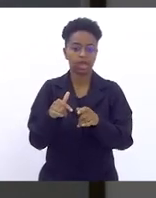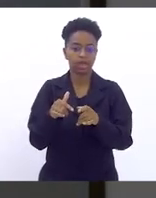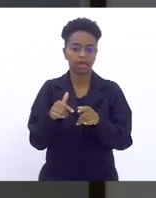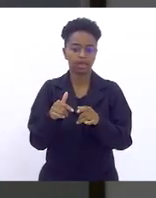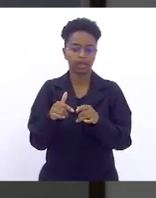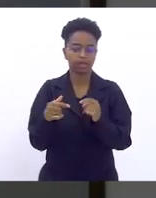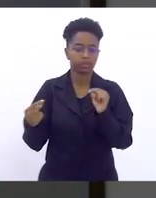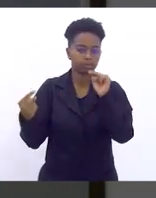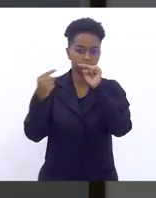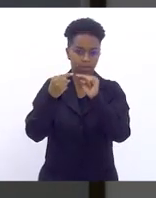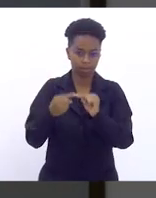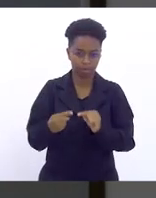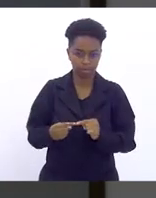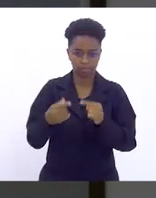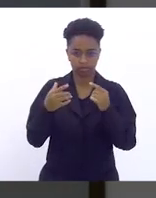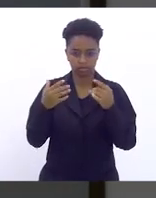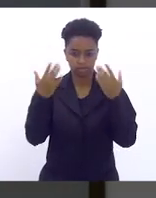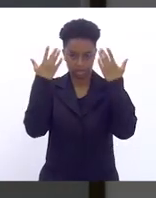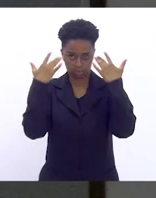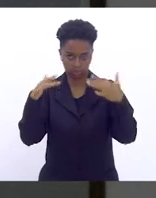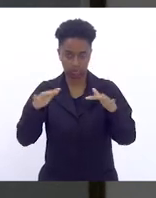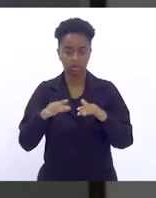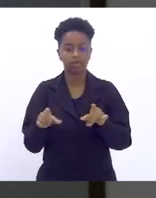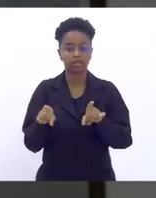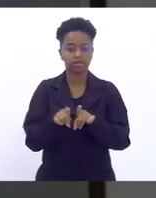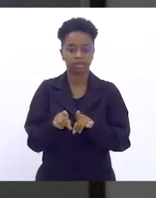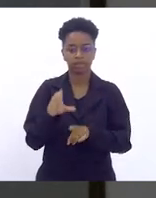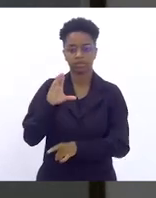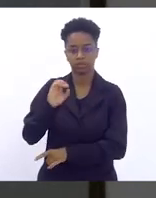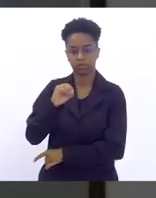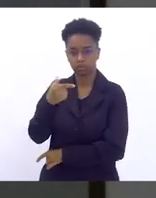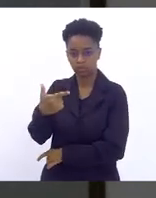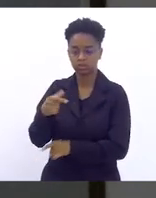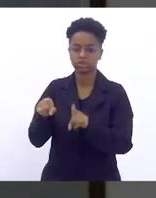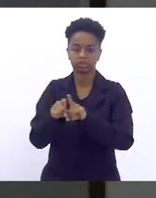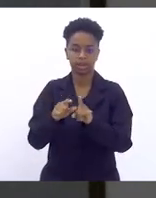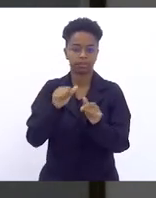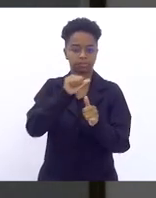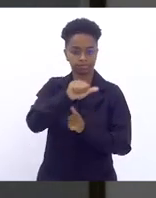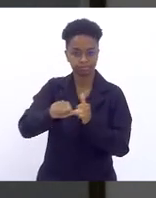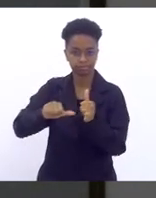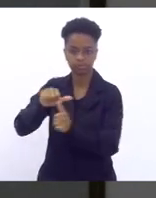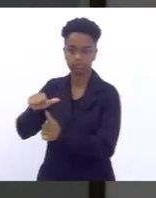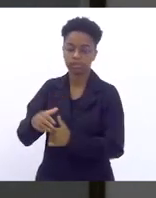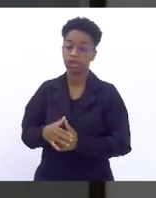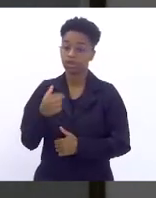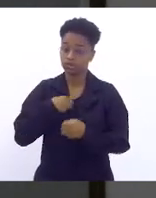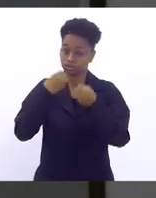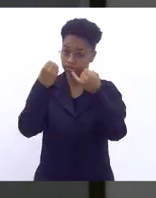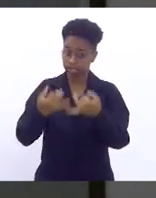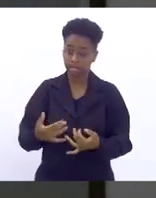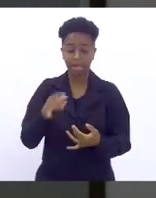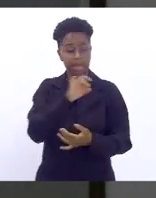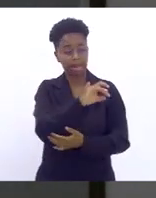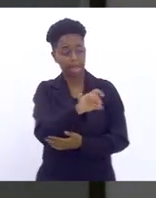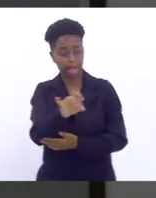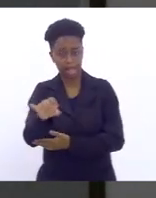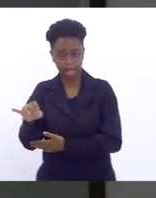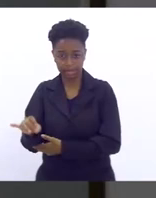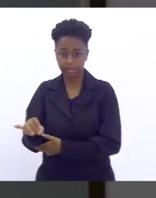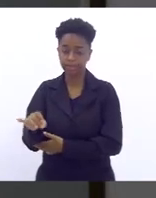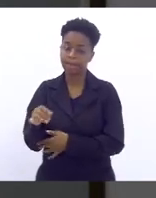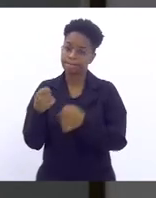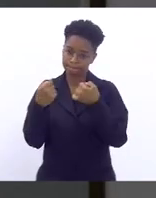que a Agricultura de Baixo energia renovável enfim é como eu te disse cada cada complexo desse merece